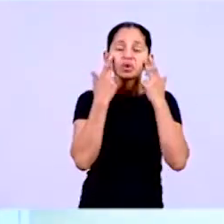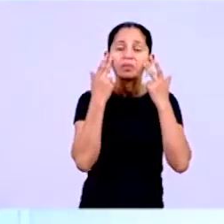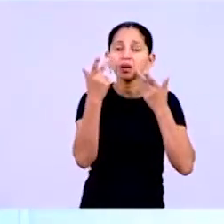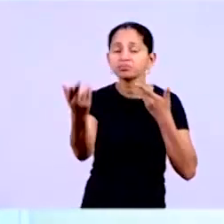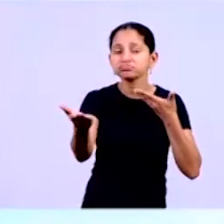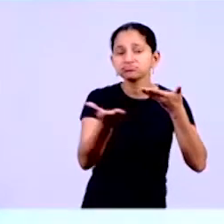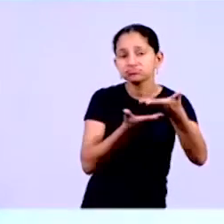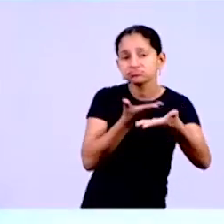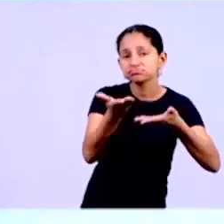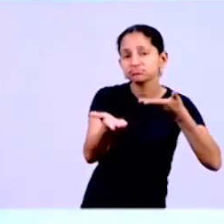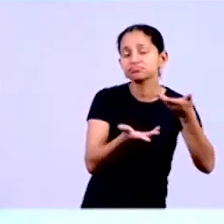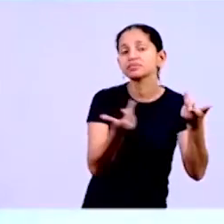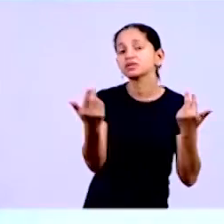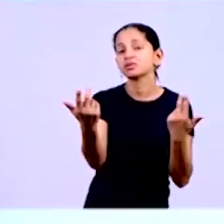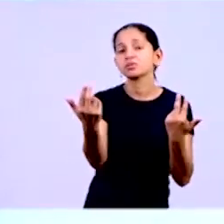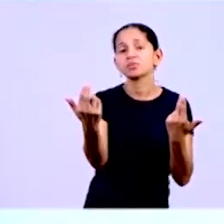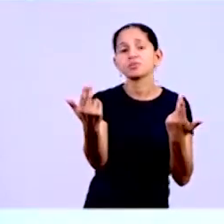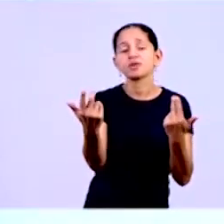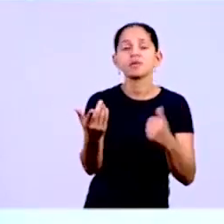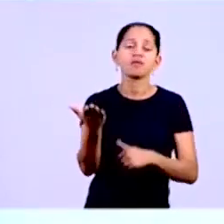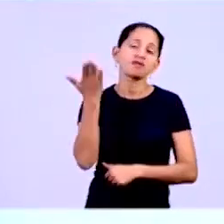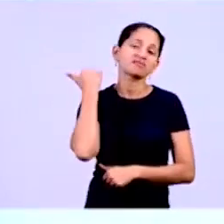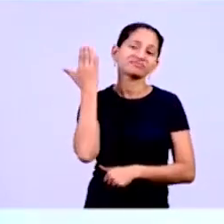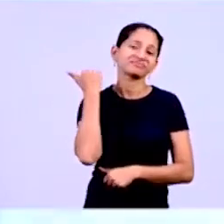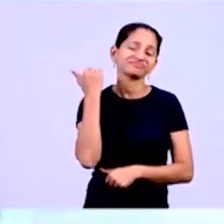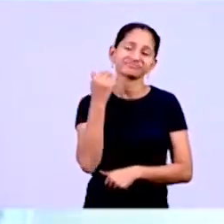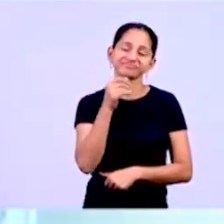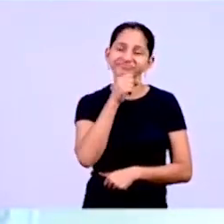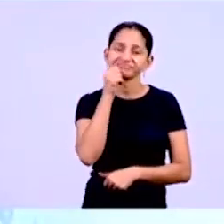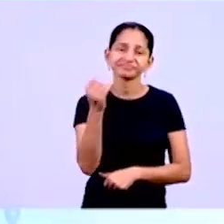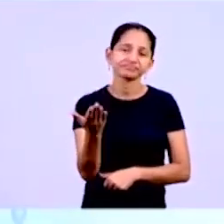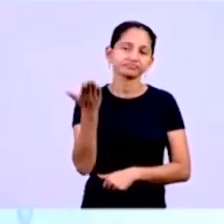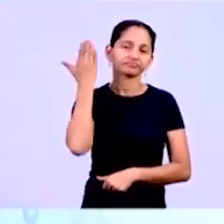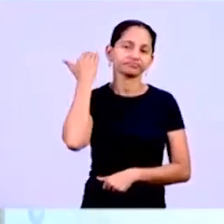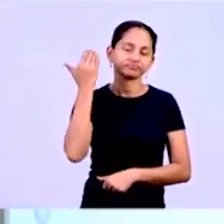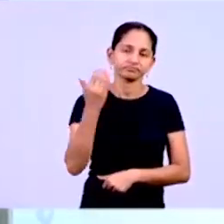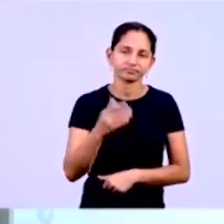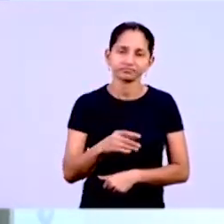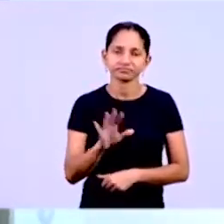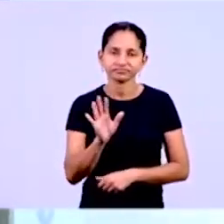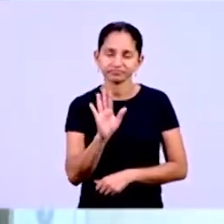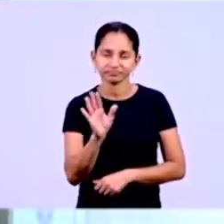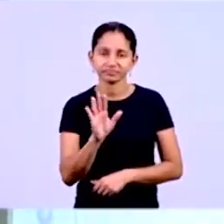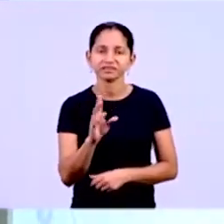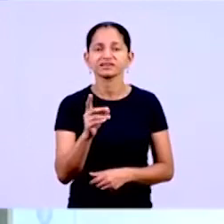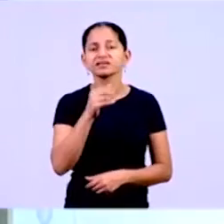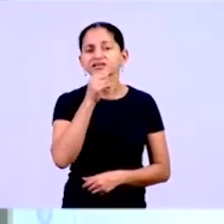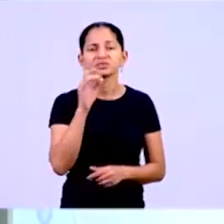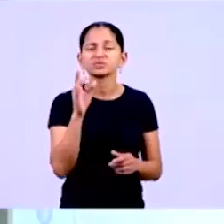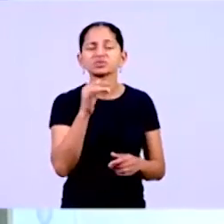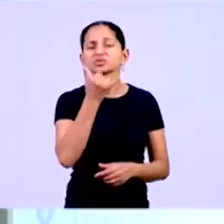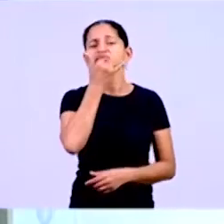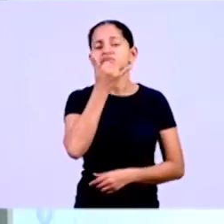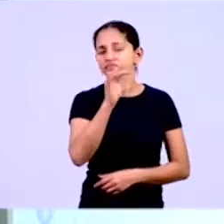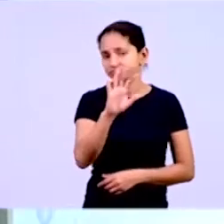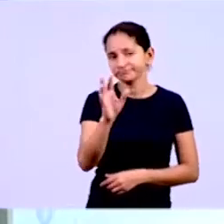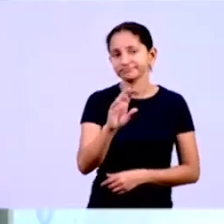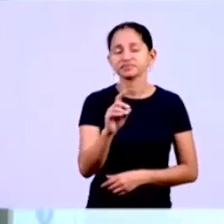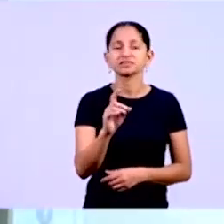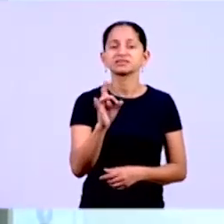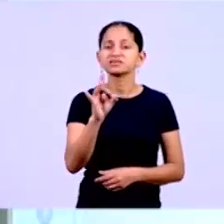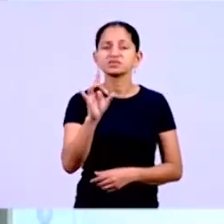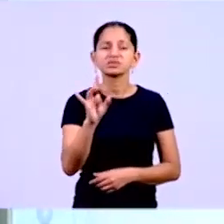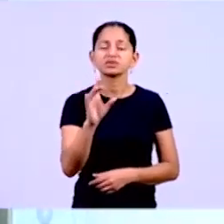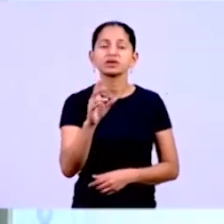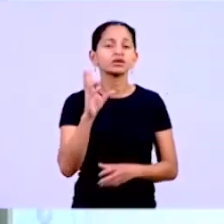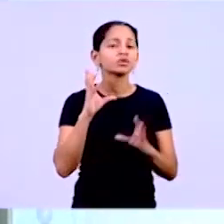Então é bom, servidores, fica até nos serviços gerais, né, generalizando, desculpa, toda